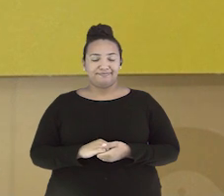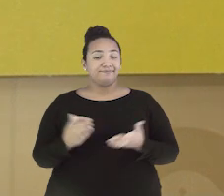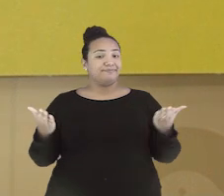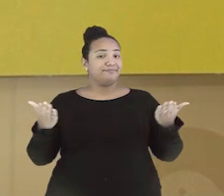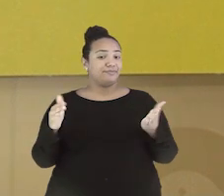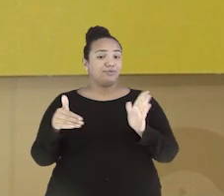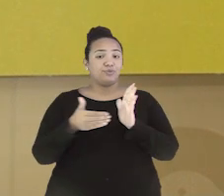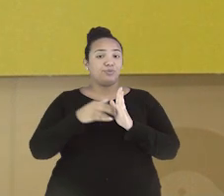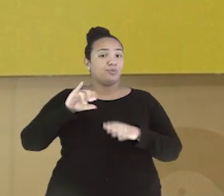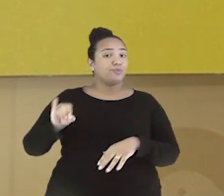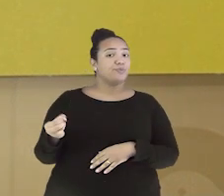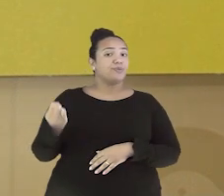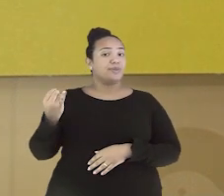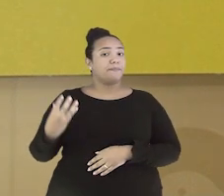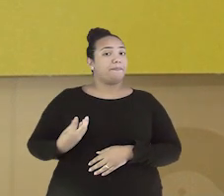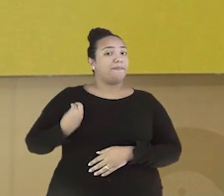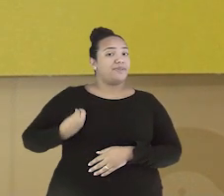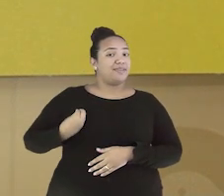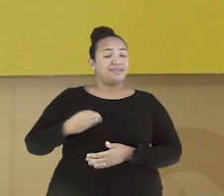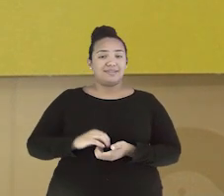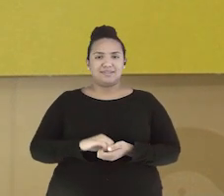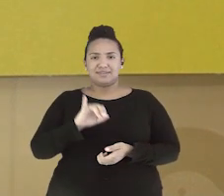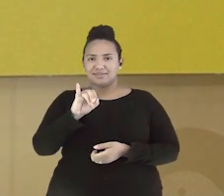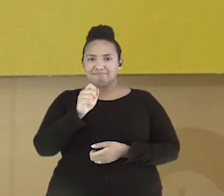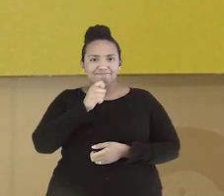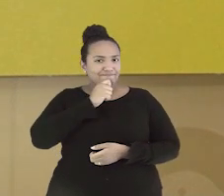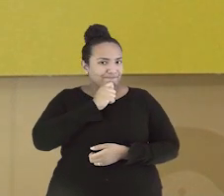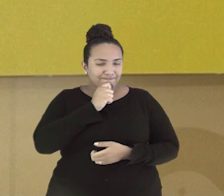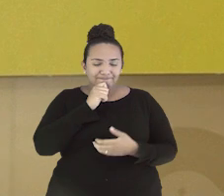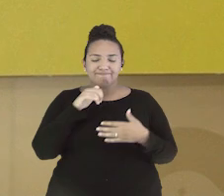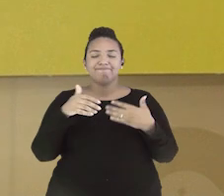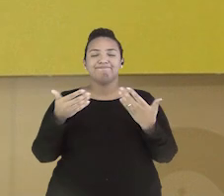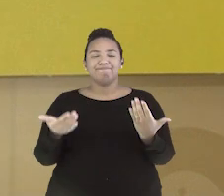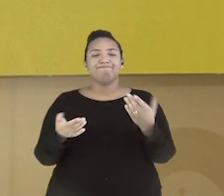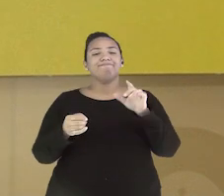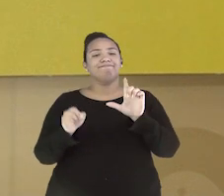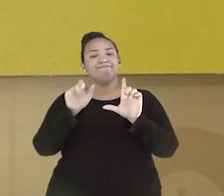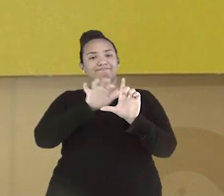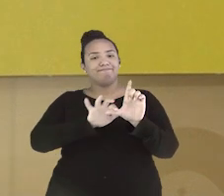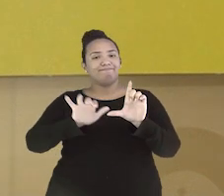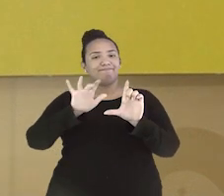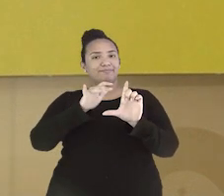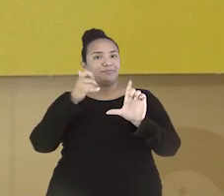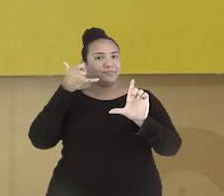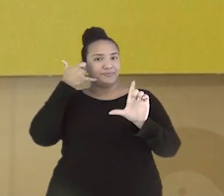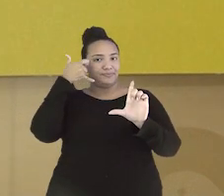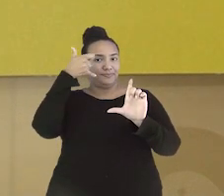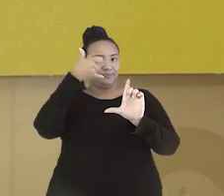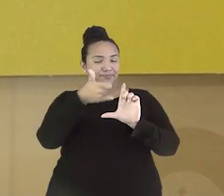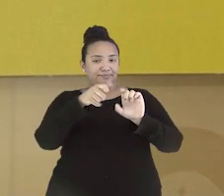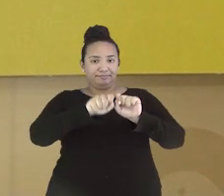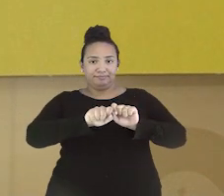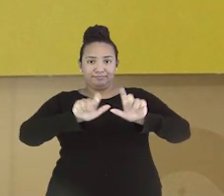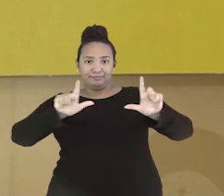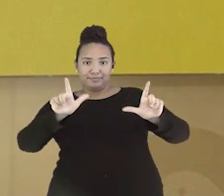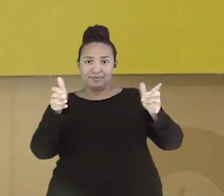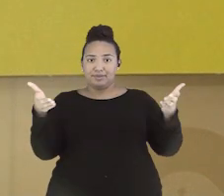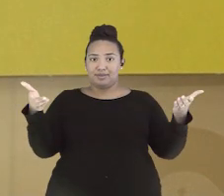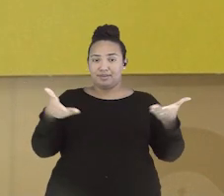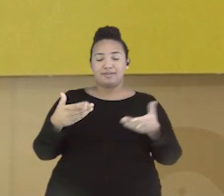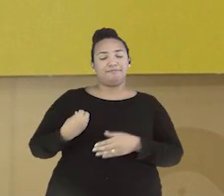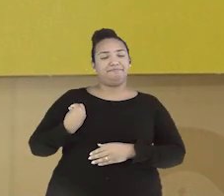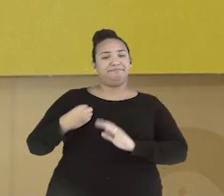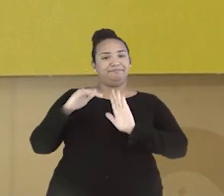Última chamada para a lista de presença. Se você ainda não marcou sua presença, aponte o celular para o QR Code que aparece na